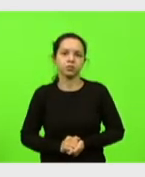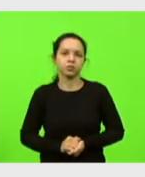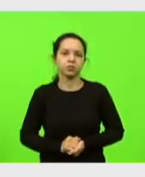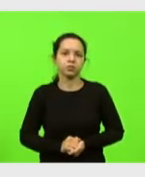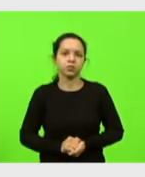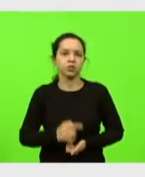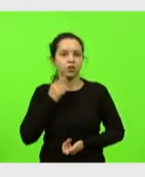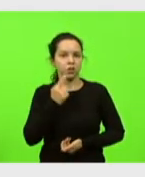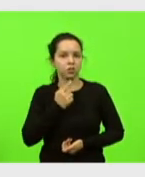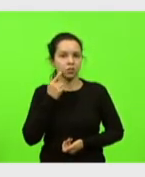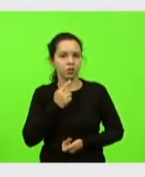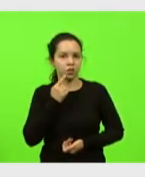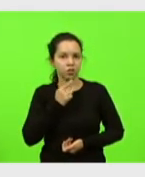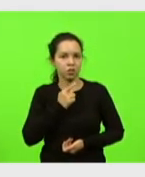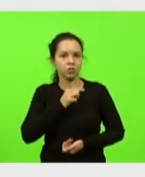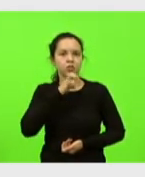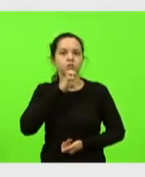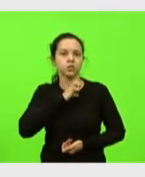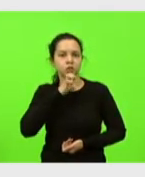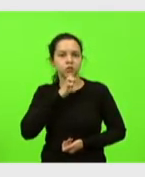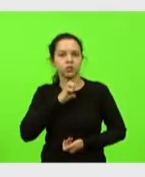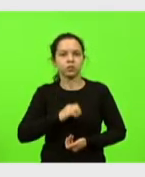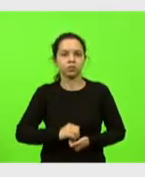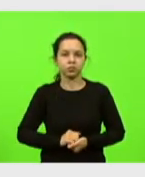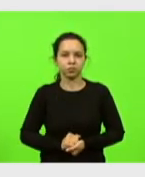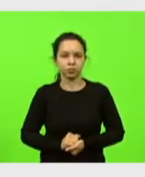Como vota o deputado Felipe Estevão?